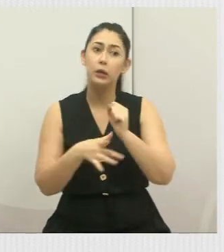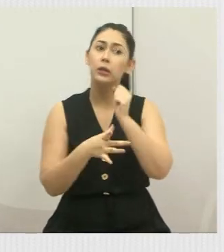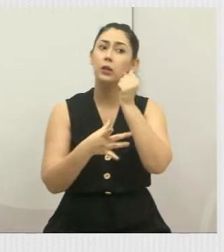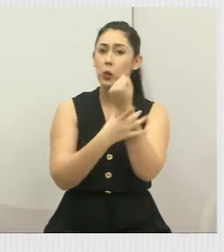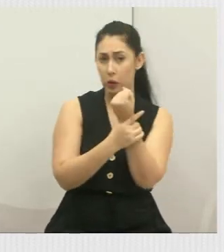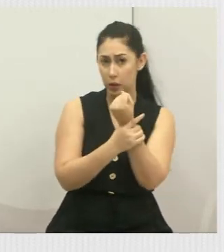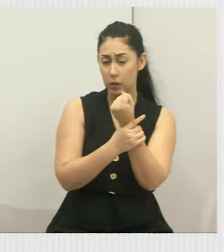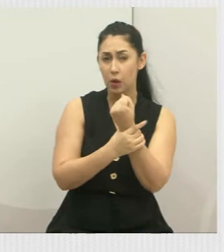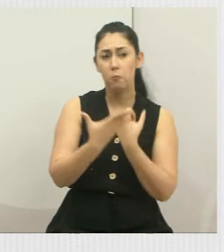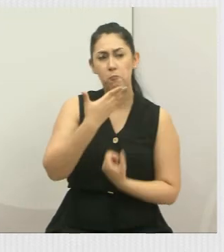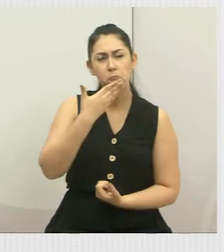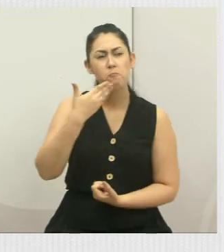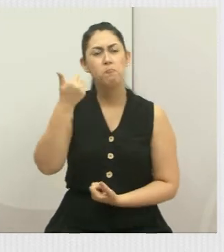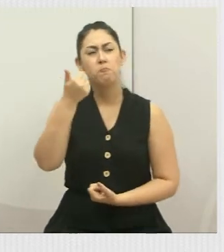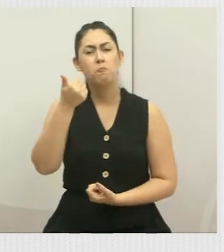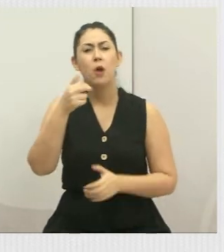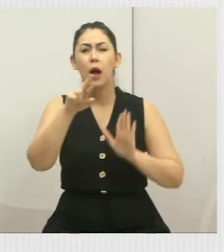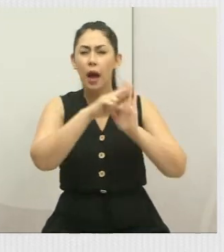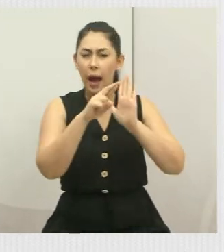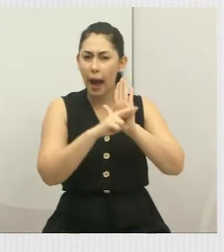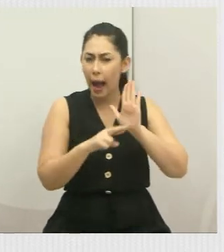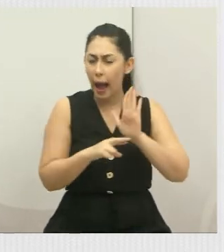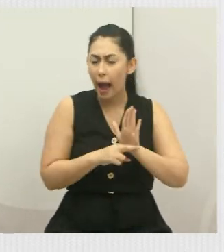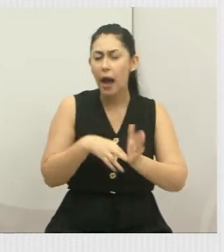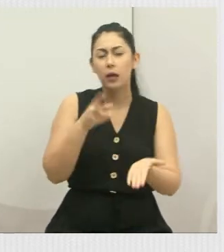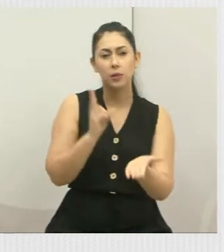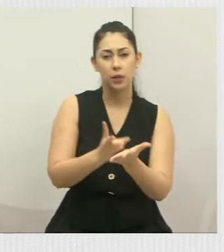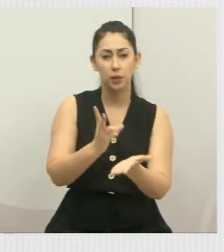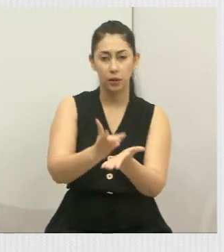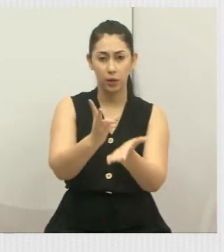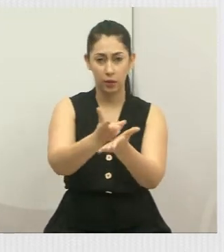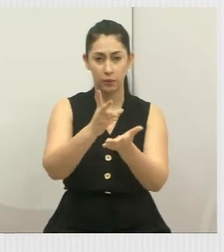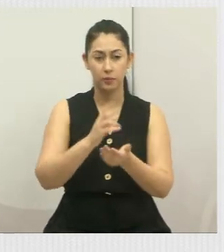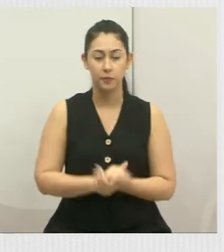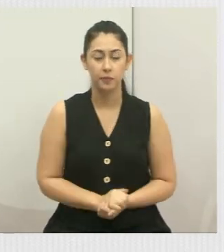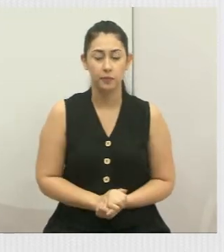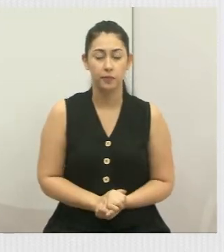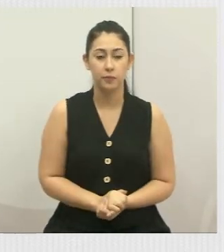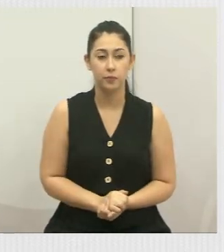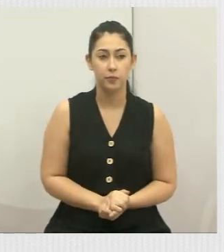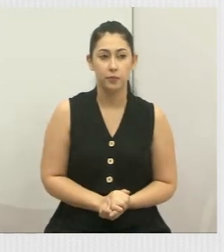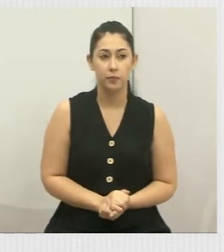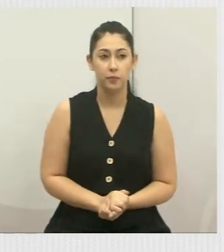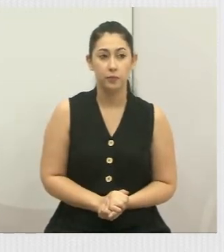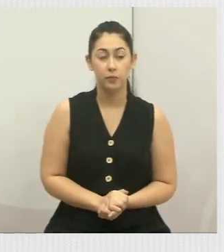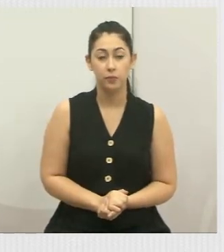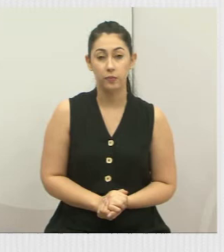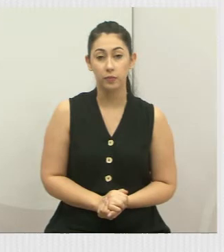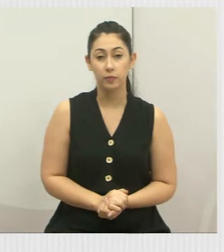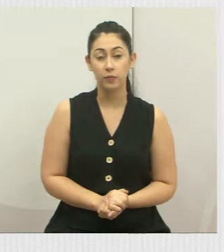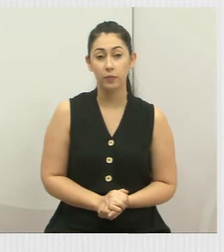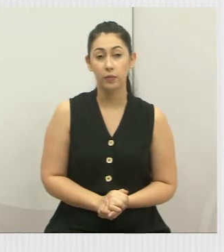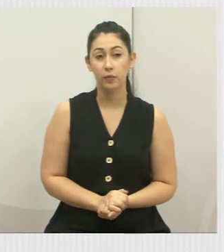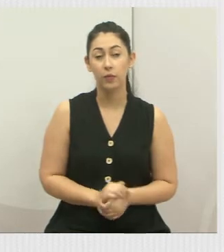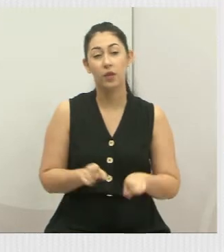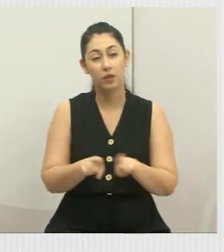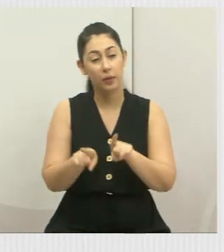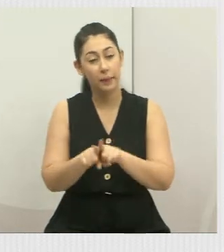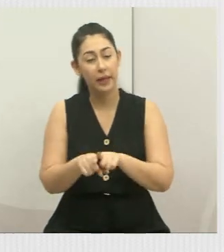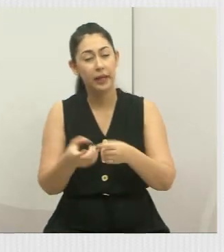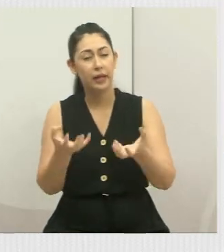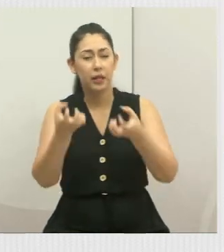qualidade, regularidade e continuidade. Bom, alguns princípios mais que eu